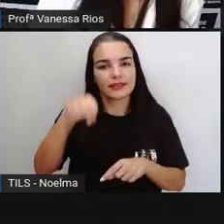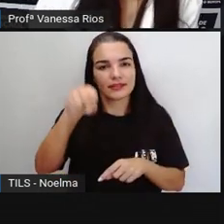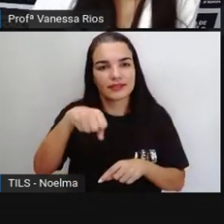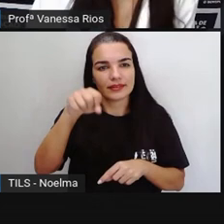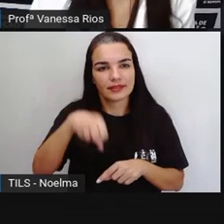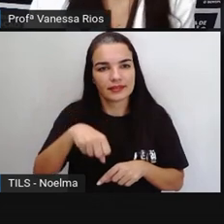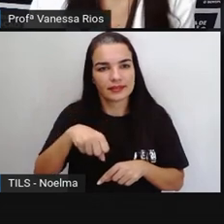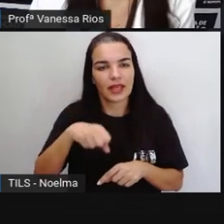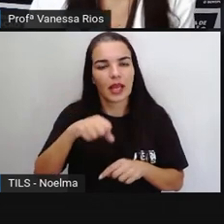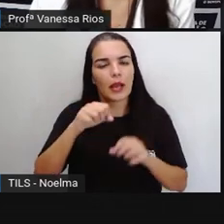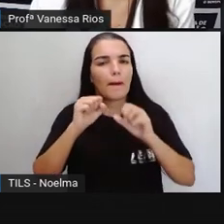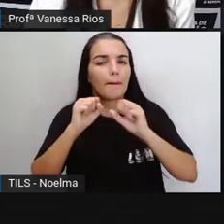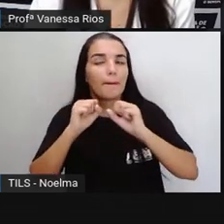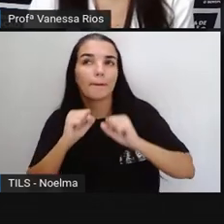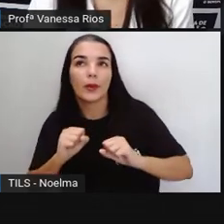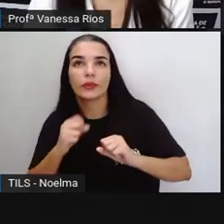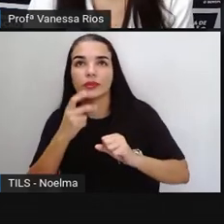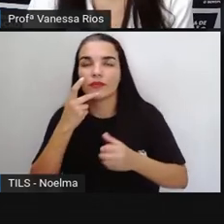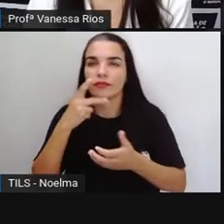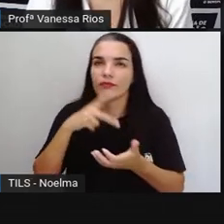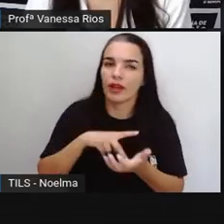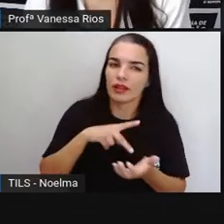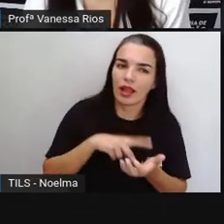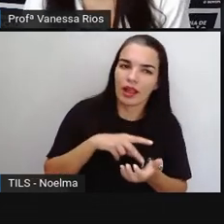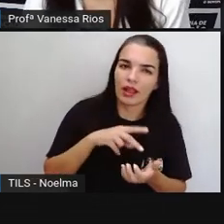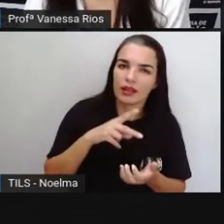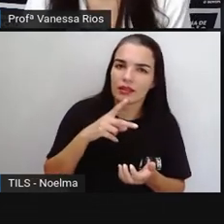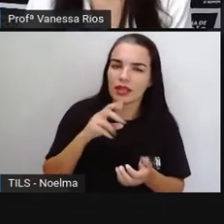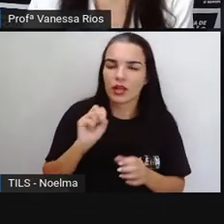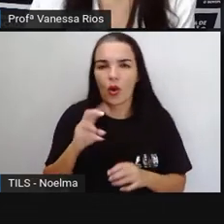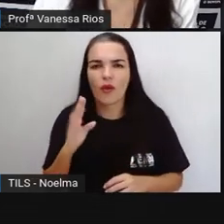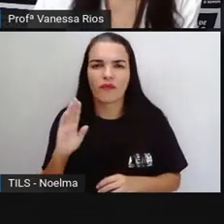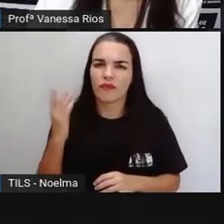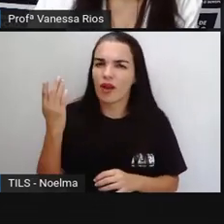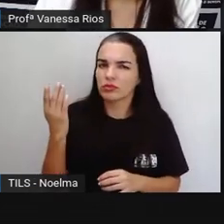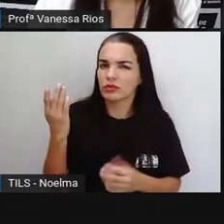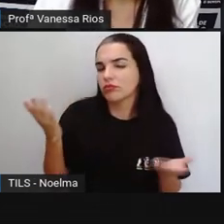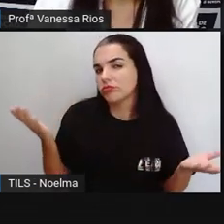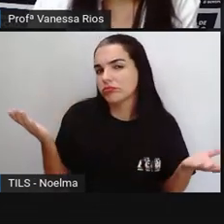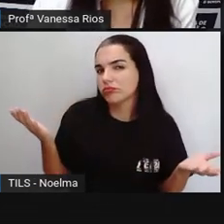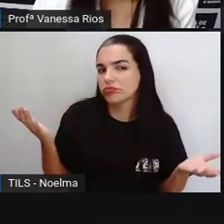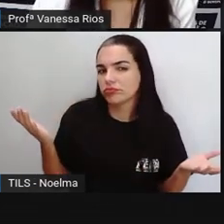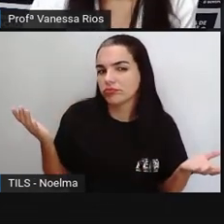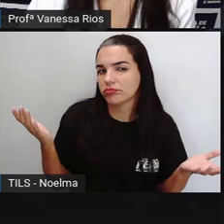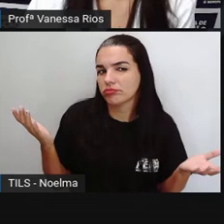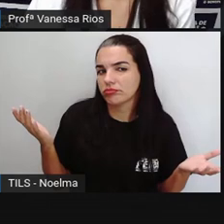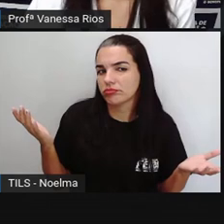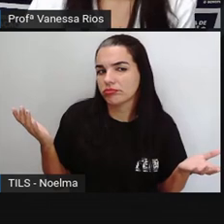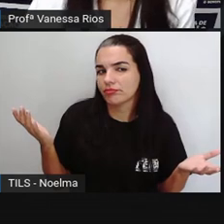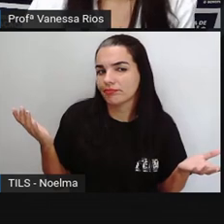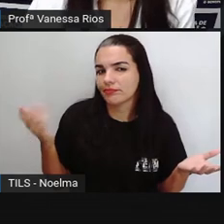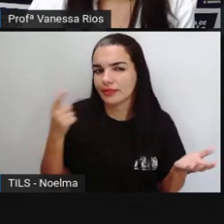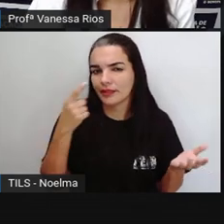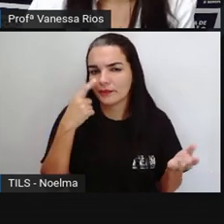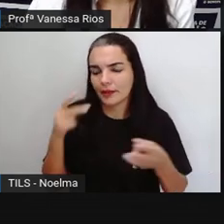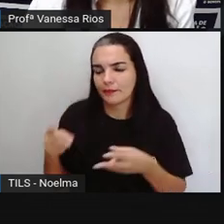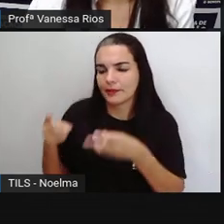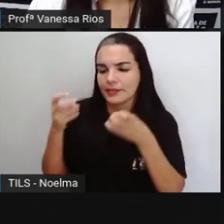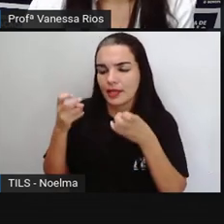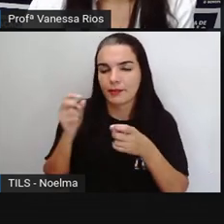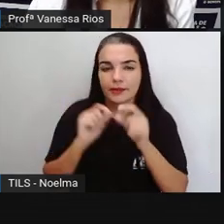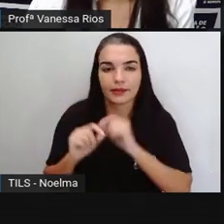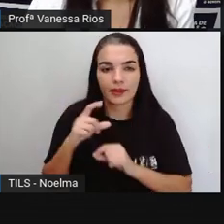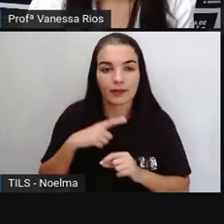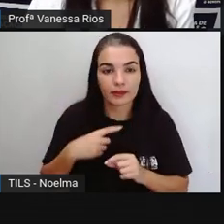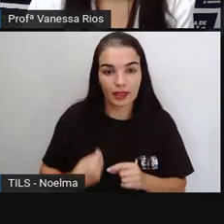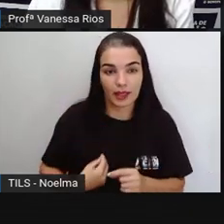pode entender essa afirmativa como verdadeira ou como uma afirmativa falsa? Então, percebendo aqui, ó,